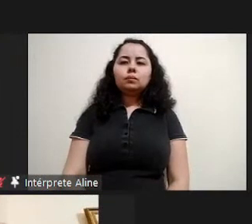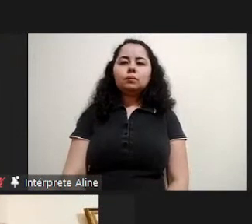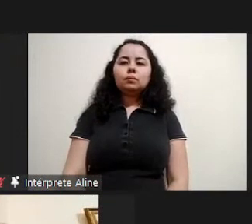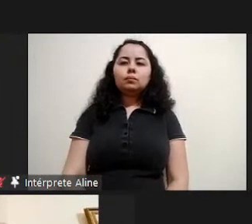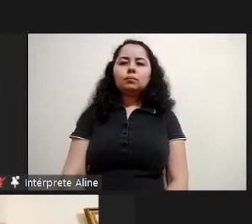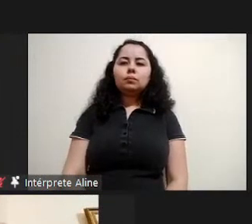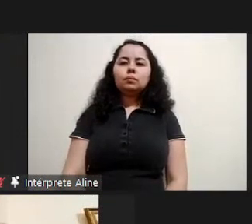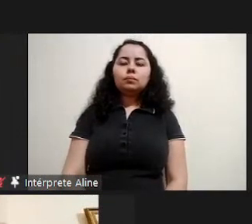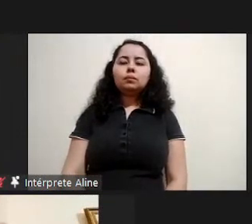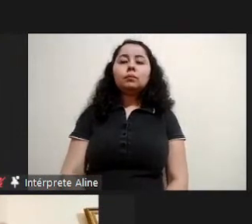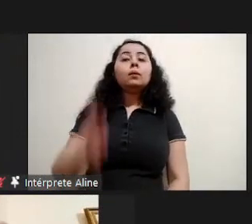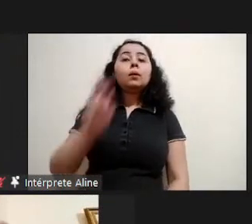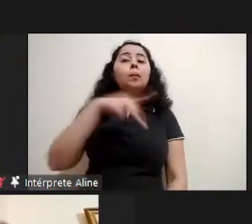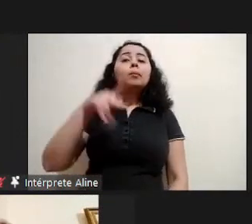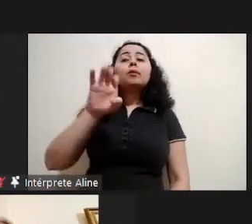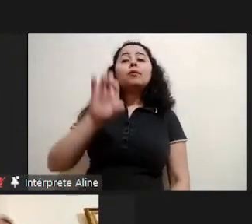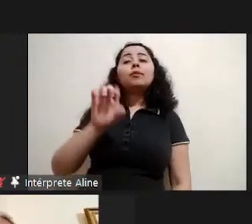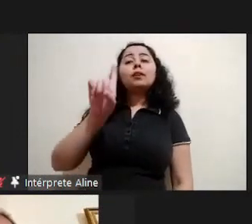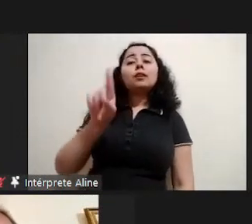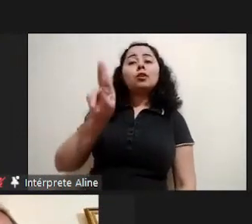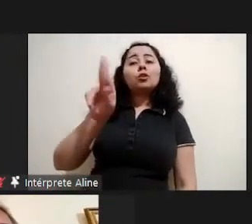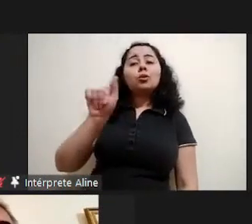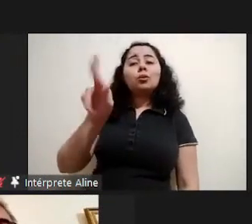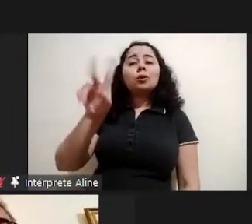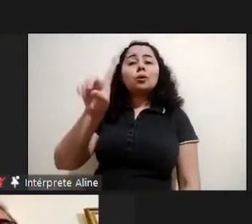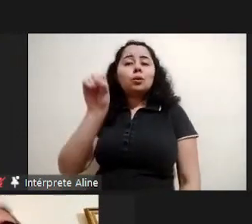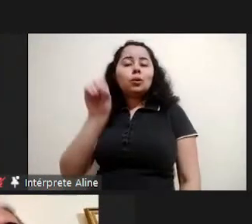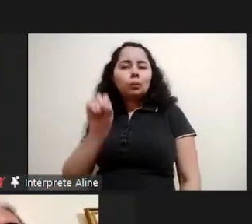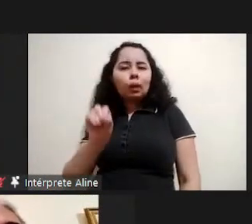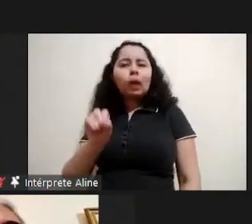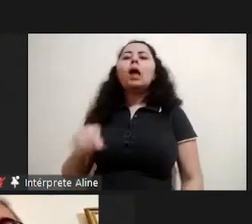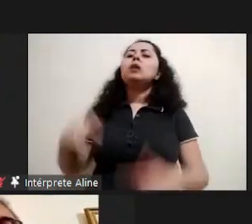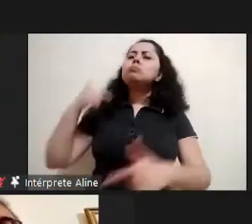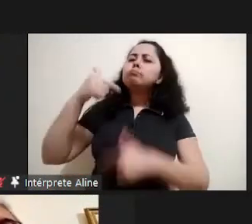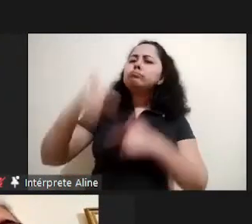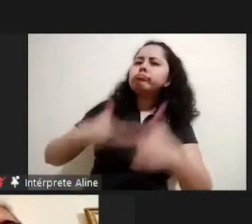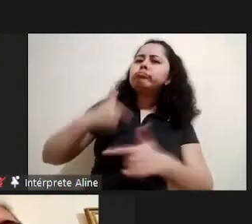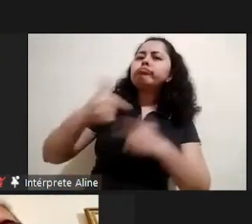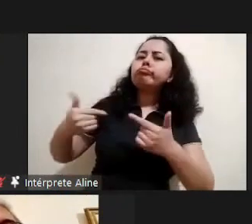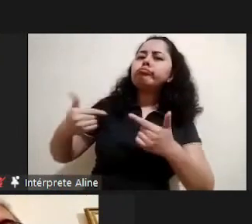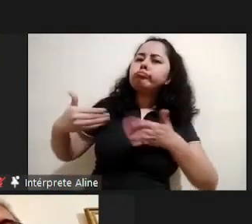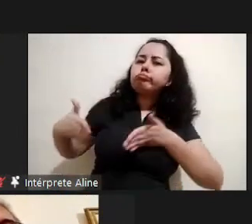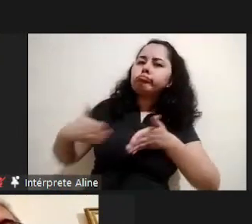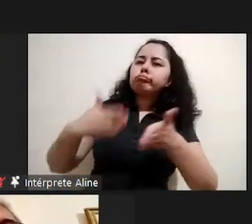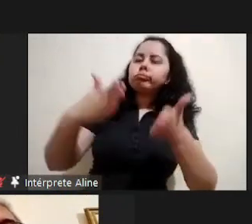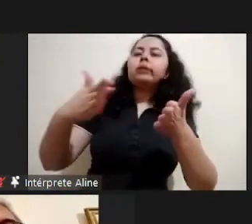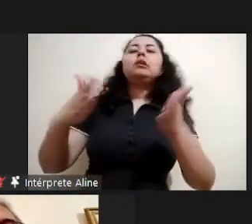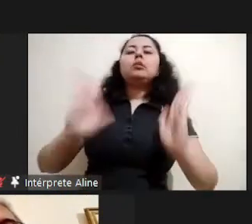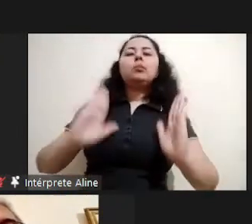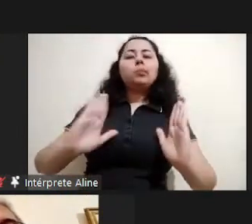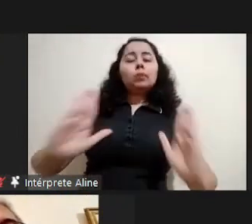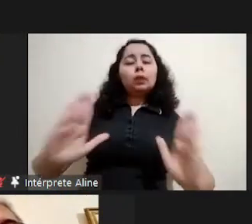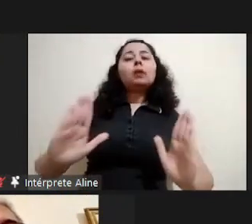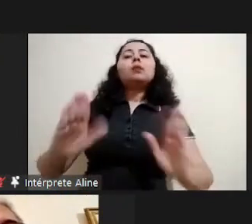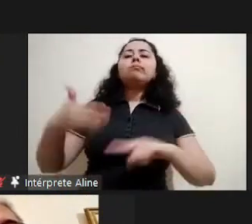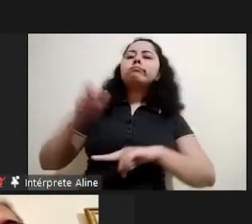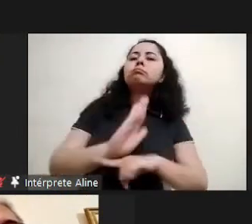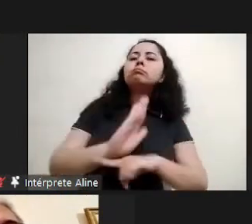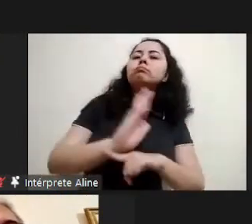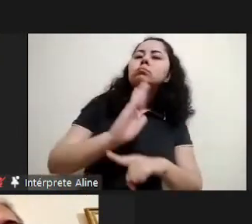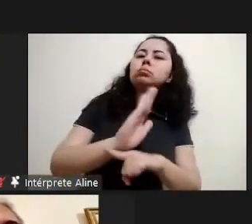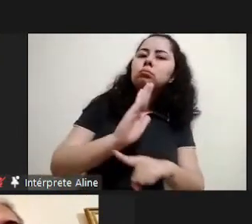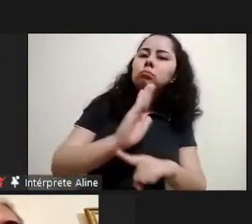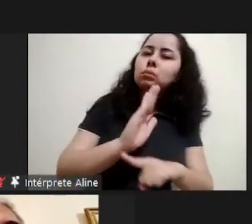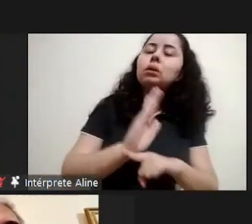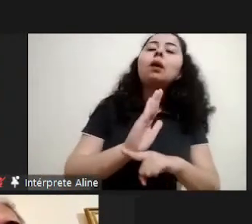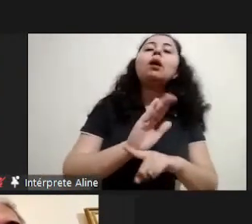Professor Eduardo de Castro Assis, durante sua trajetória profissional, contribuiu de forma expressiva para o desenvolvimento da